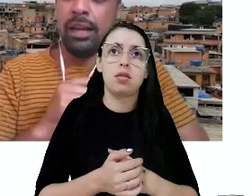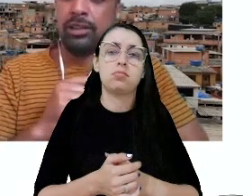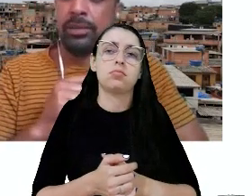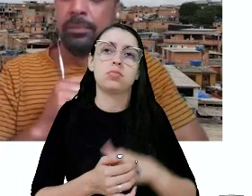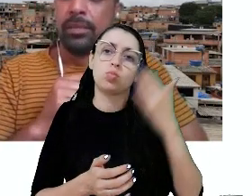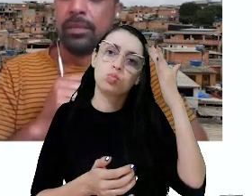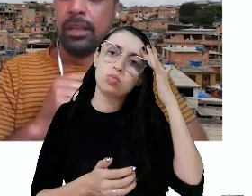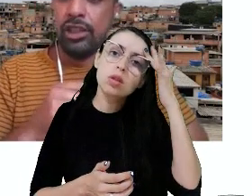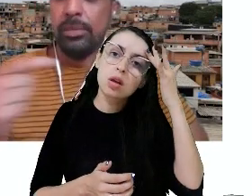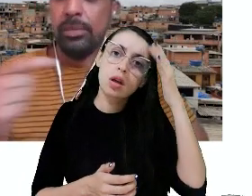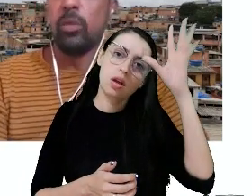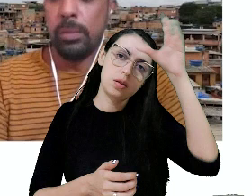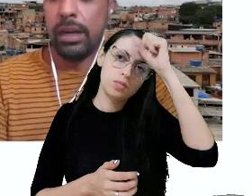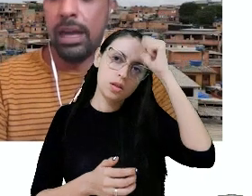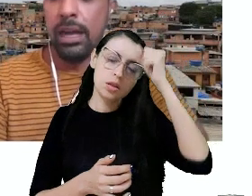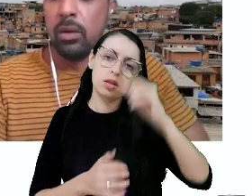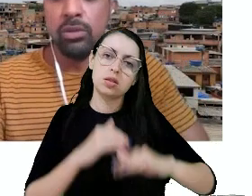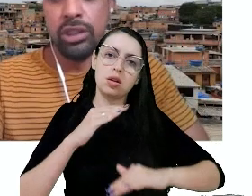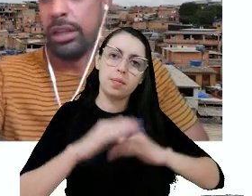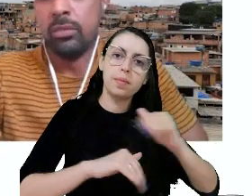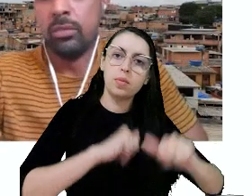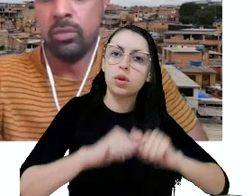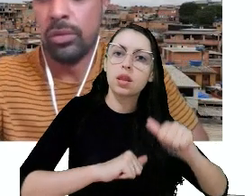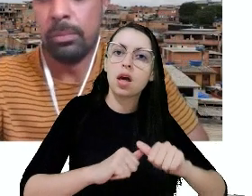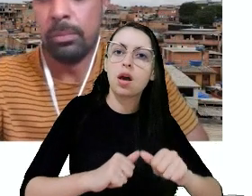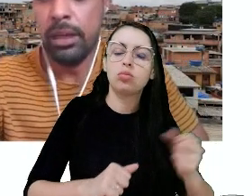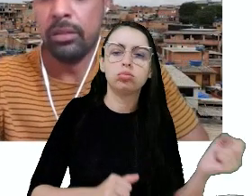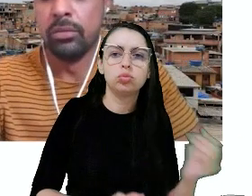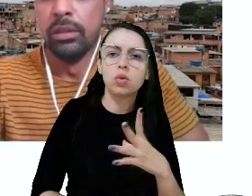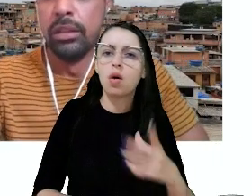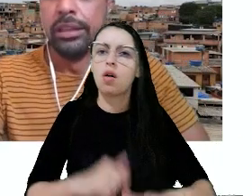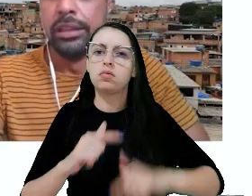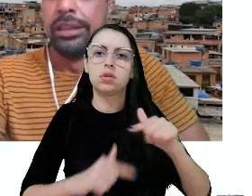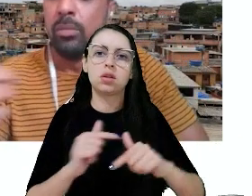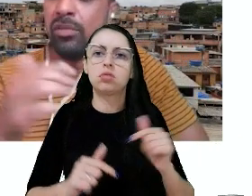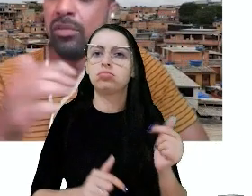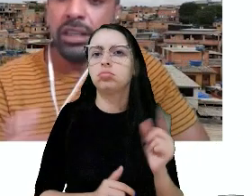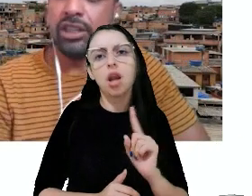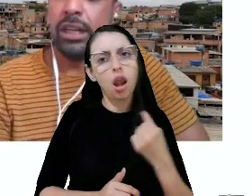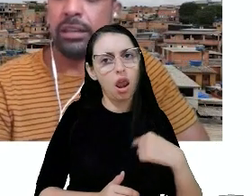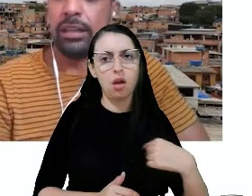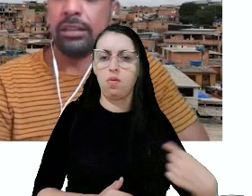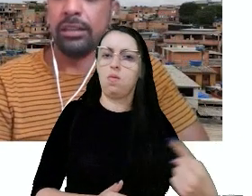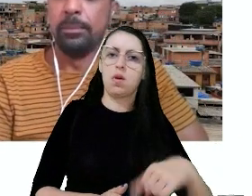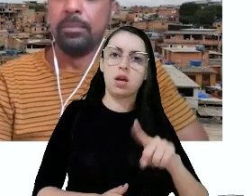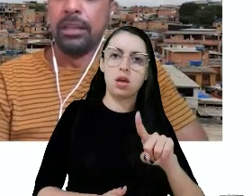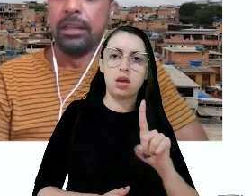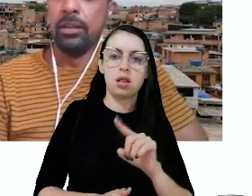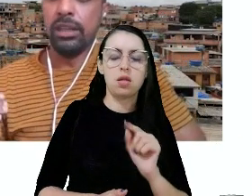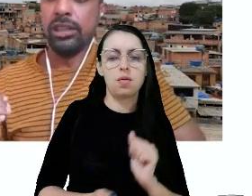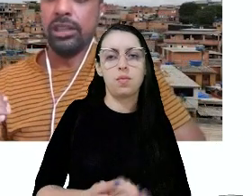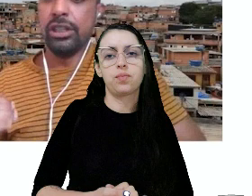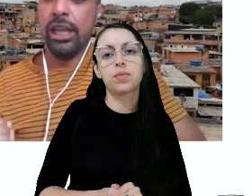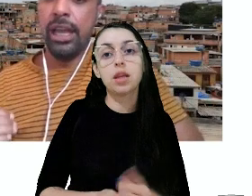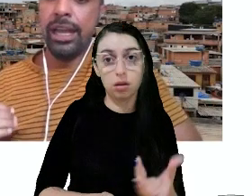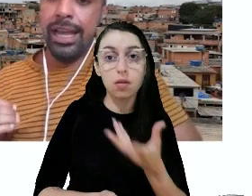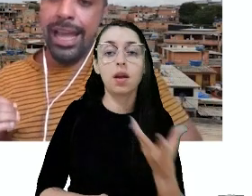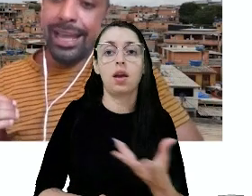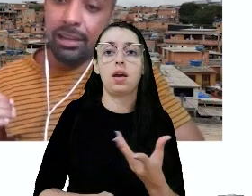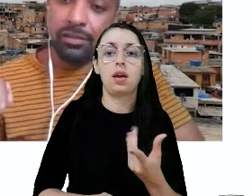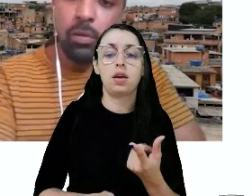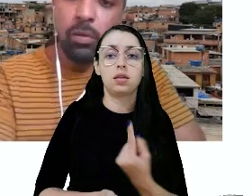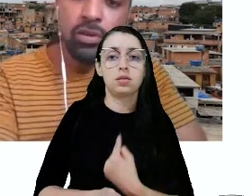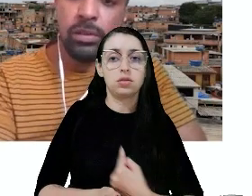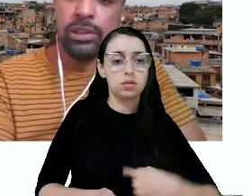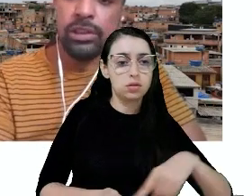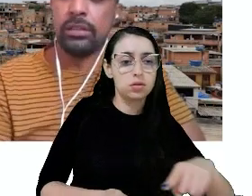a oportunidade de me recuperar ou de ter um novo emprego não me faria chegar até aqui. Então, o que a gente